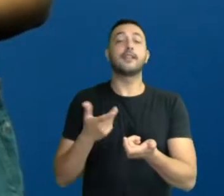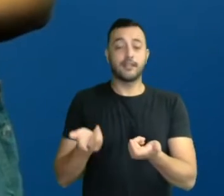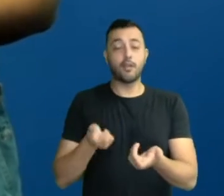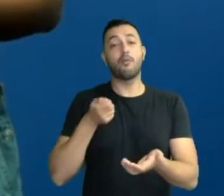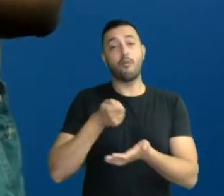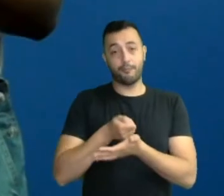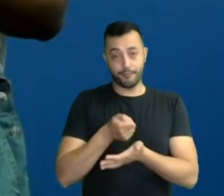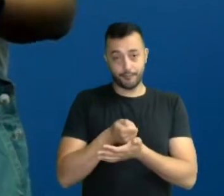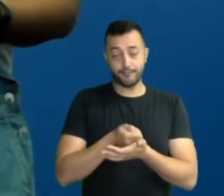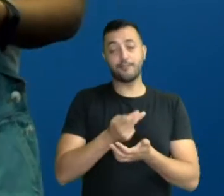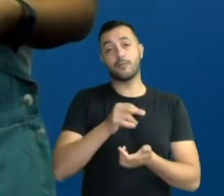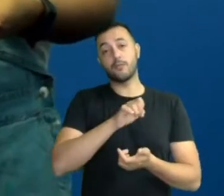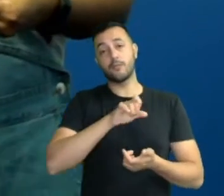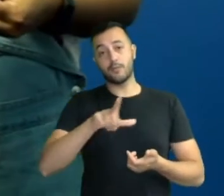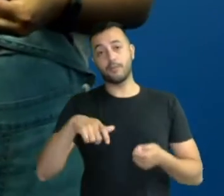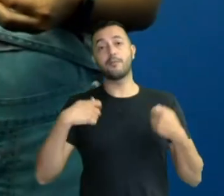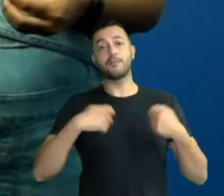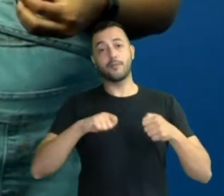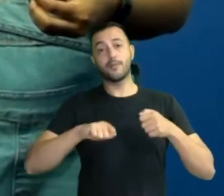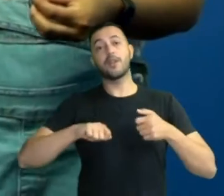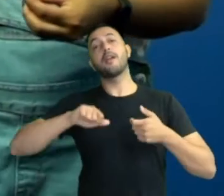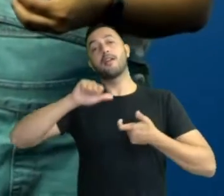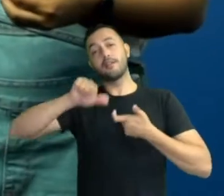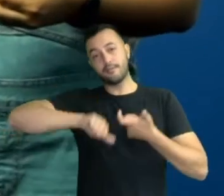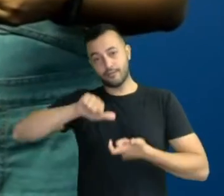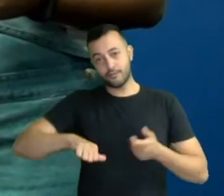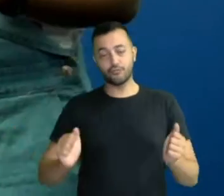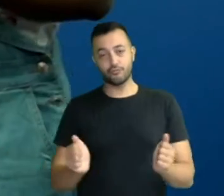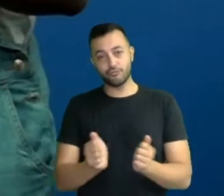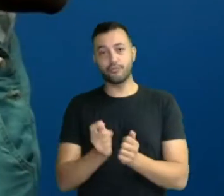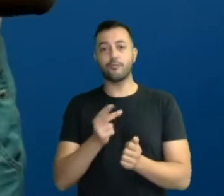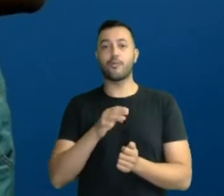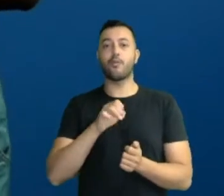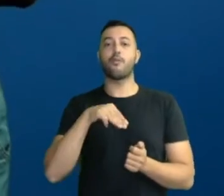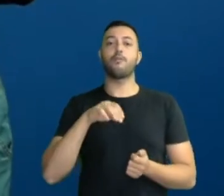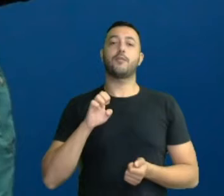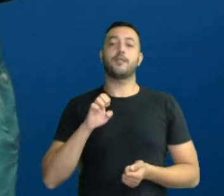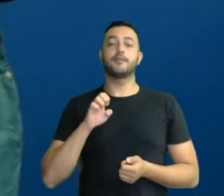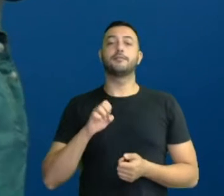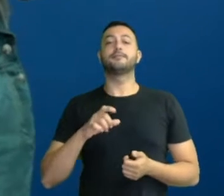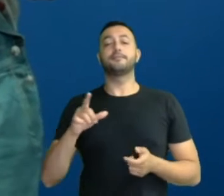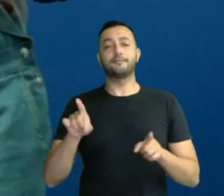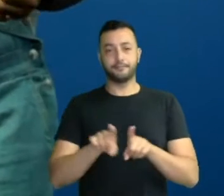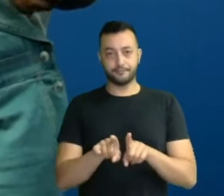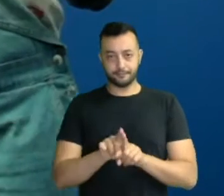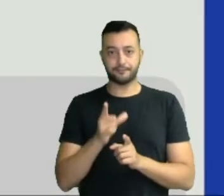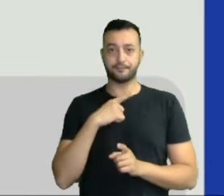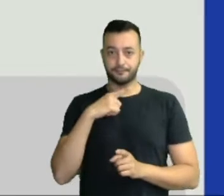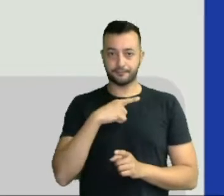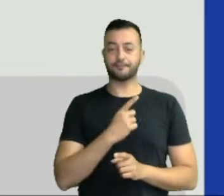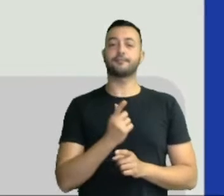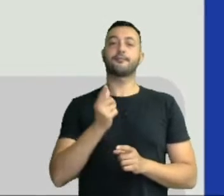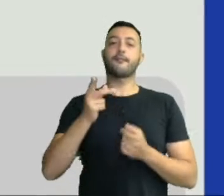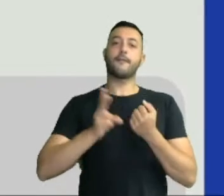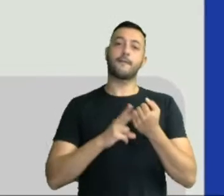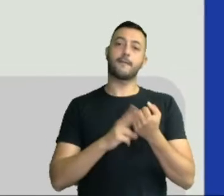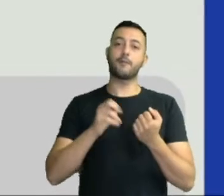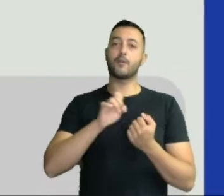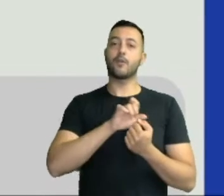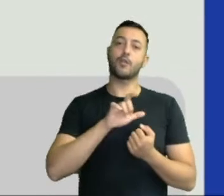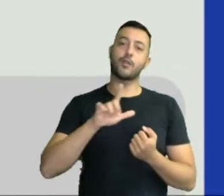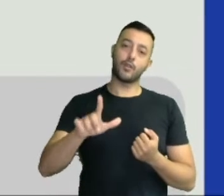e obrigatoriamente têm que ser conjugados com o pronome átono. E a gente tem os verbos